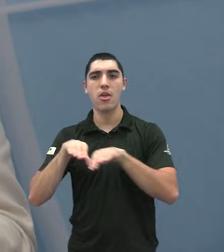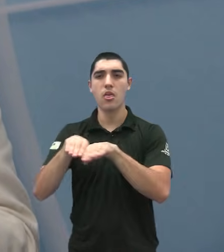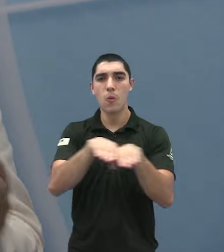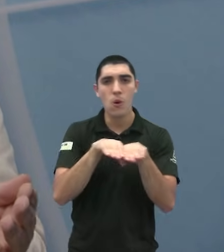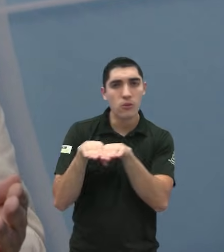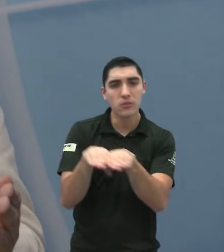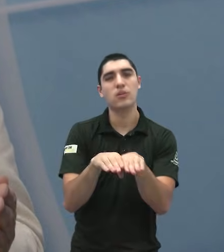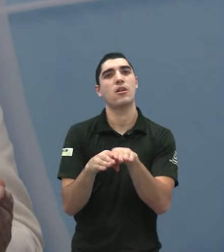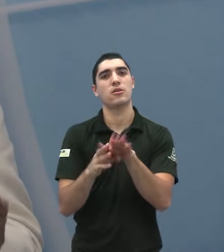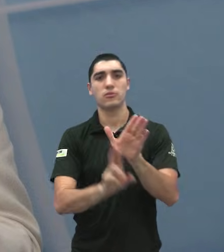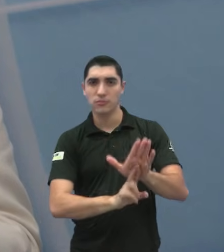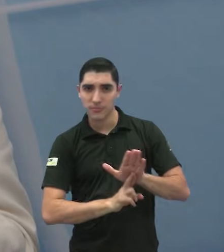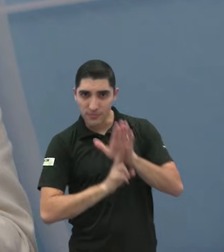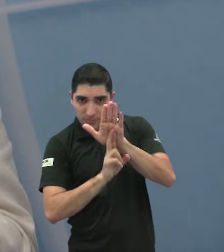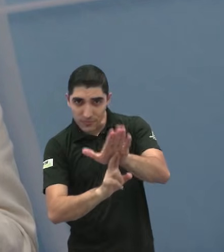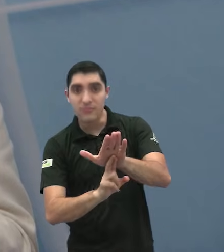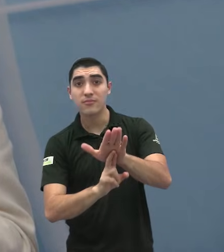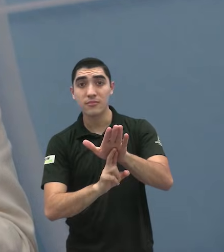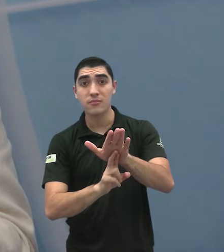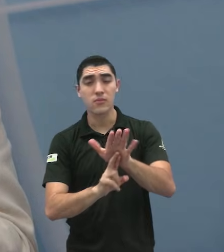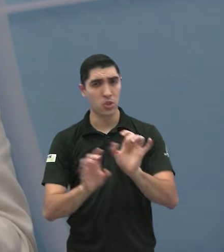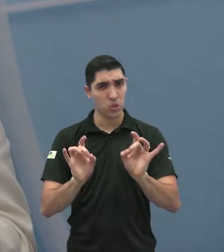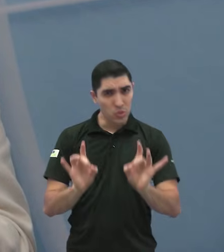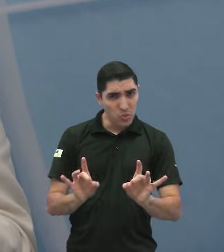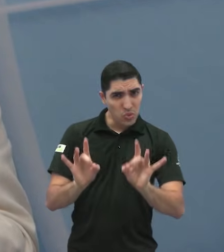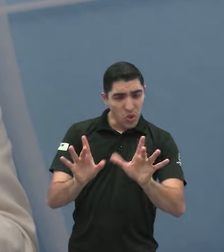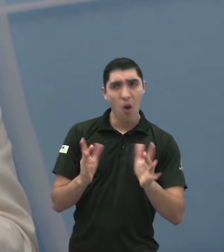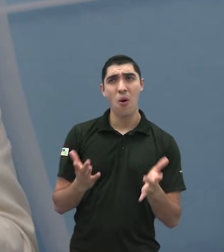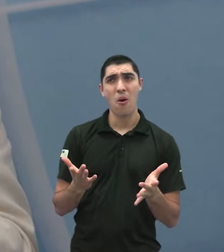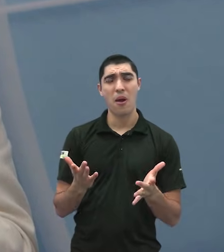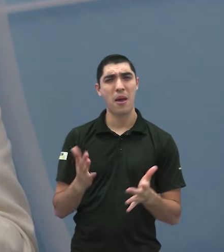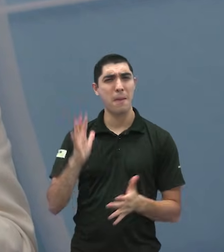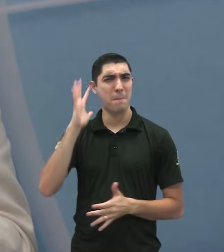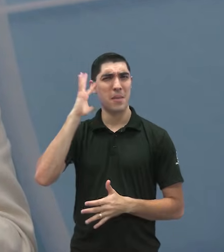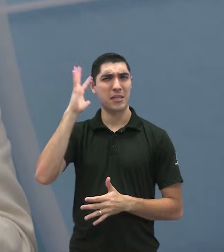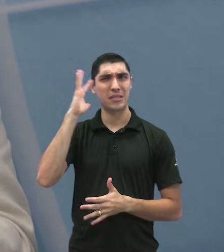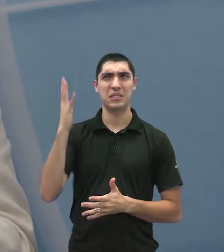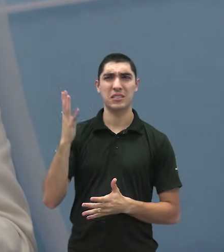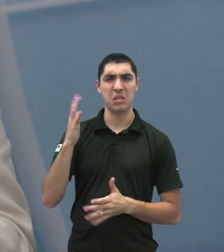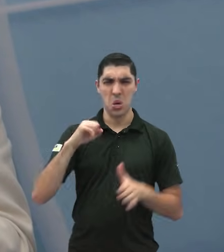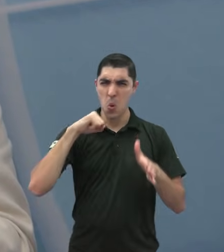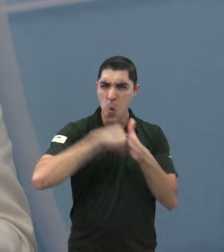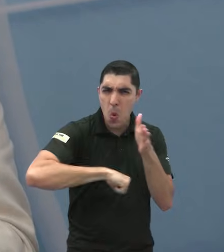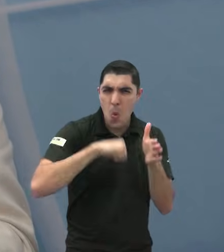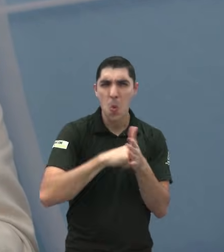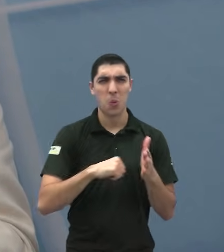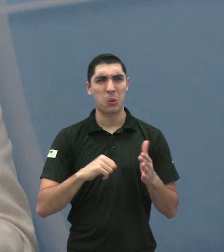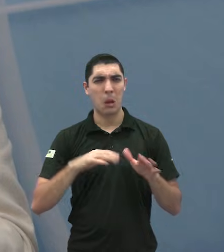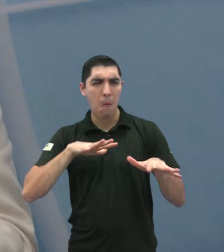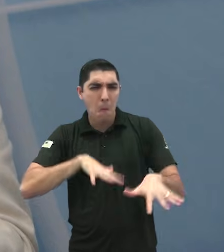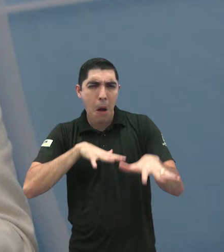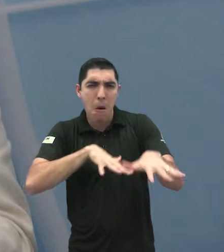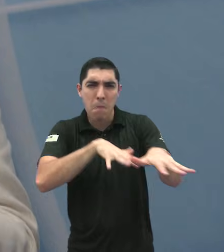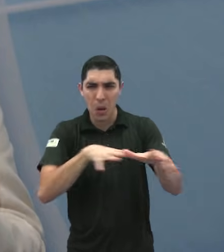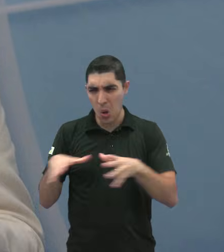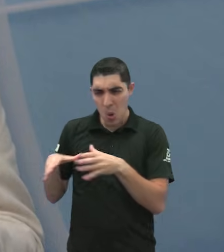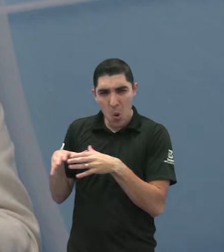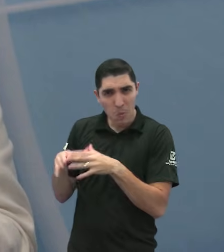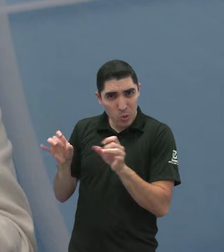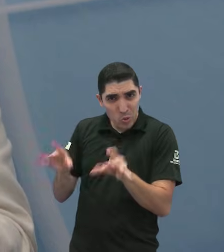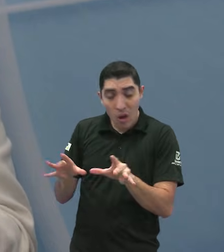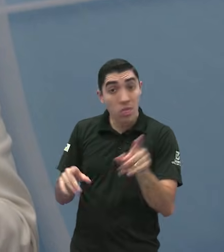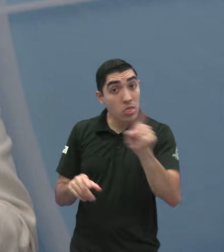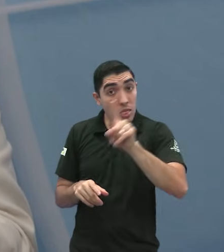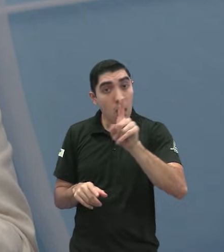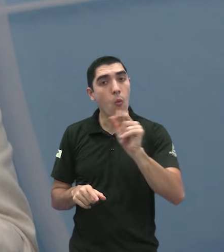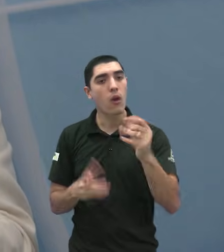de igualdade e representatividade, não estamos falando, né, apenas de lutas, apenas em grupos.